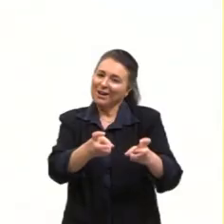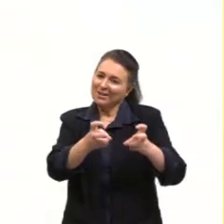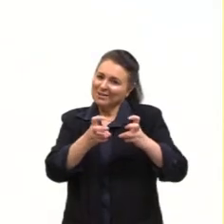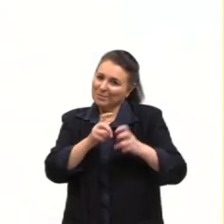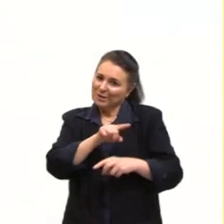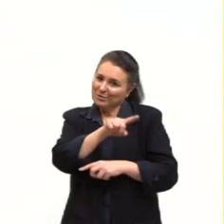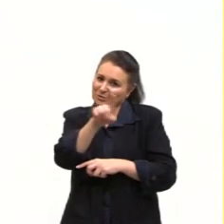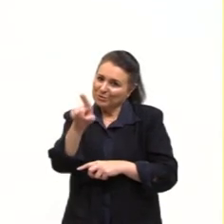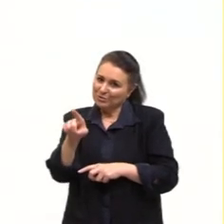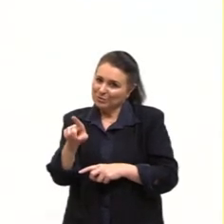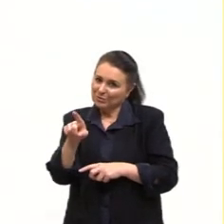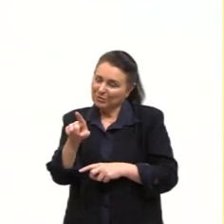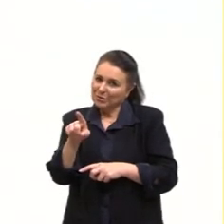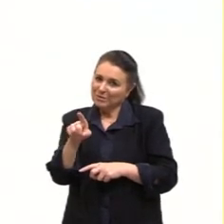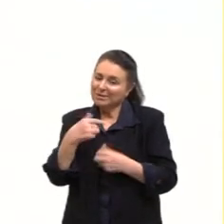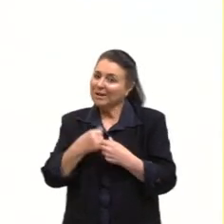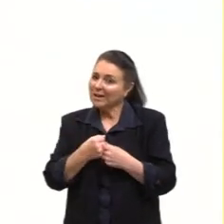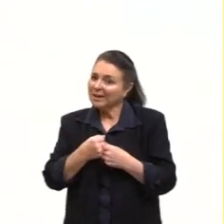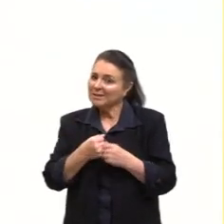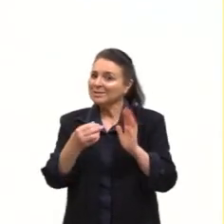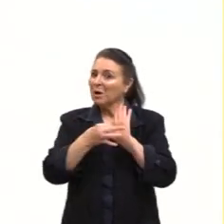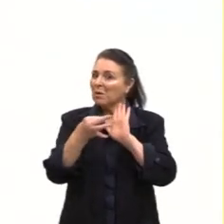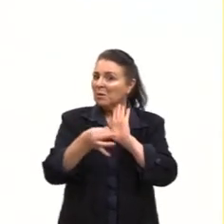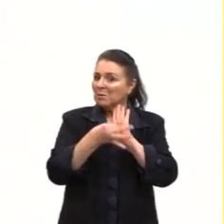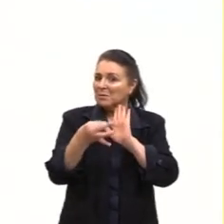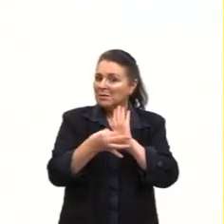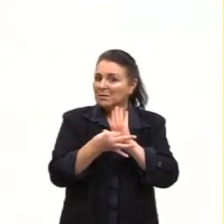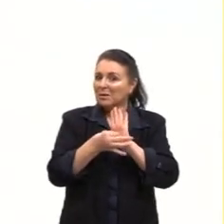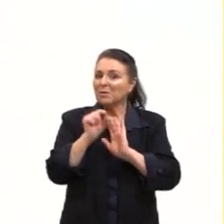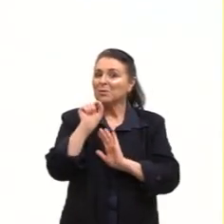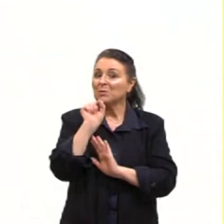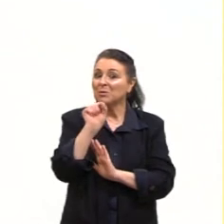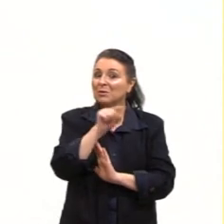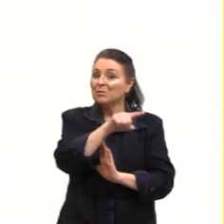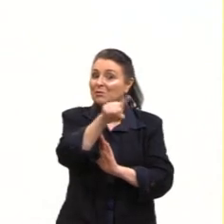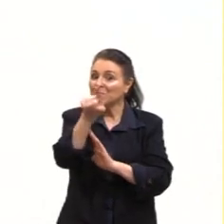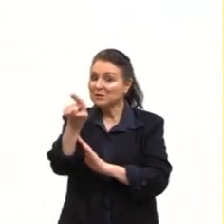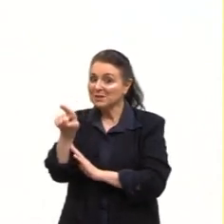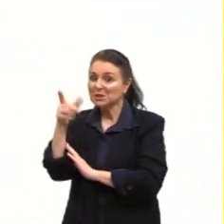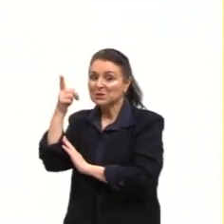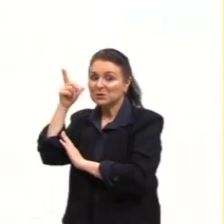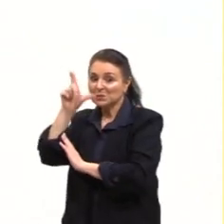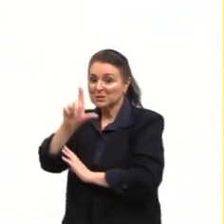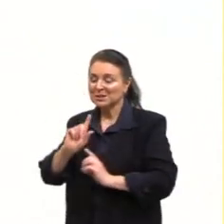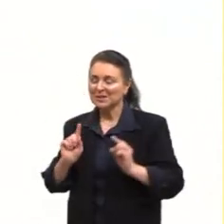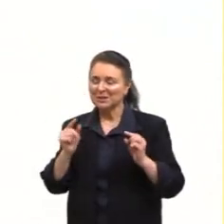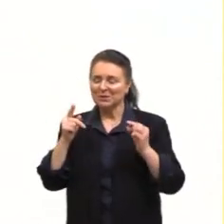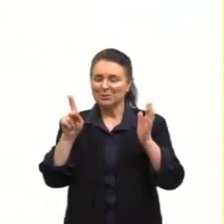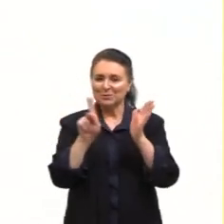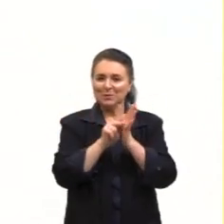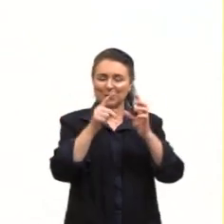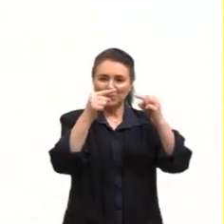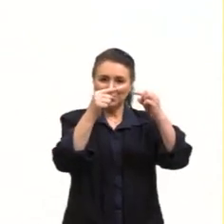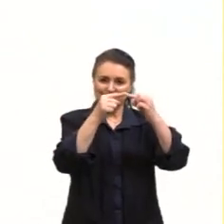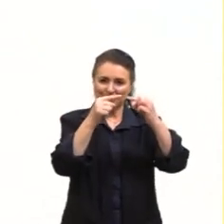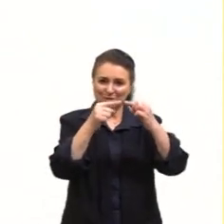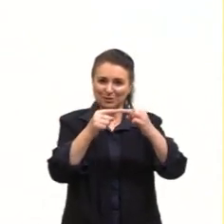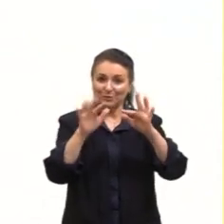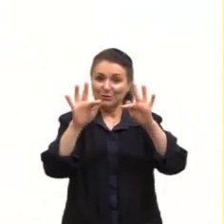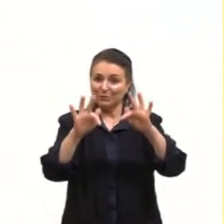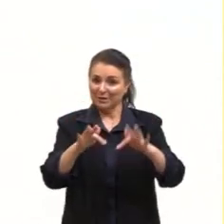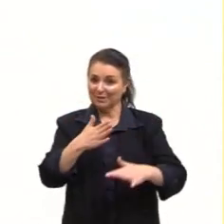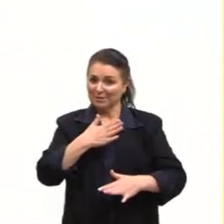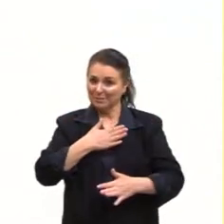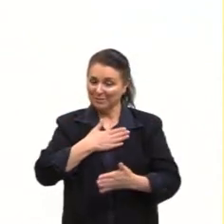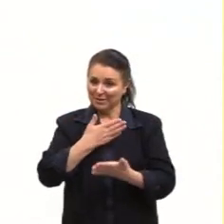vocês o retorno, né, sobre aquilo que vocês alcançaram de objetivos. Então eu termino aqui essa